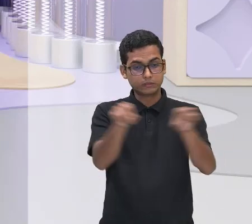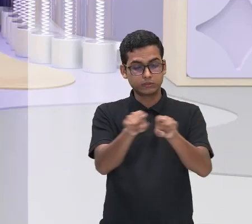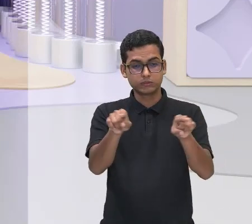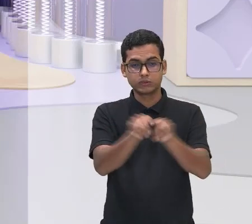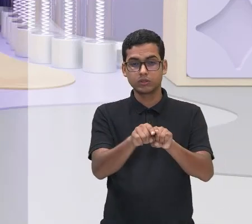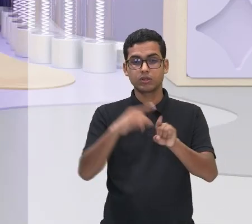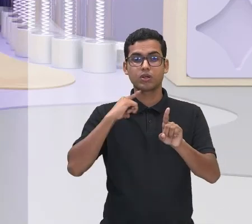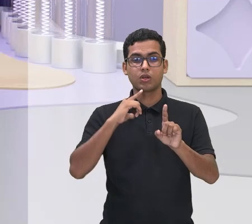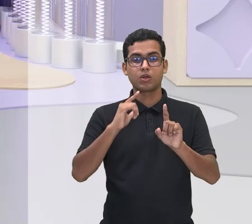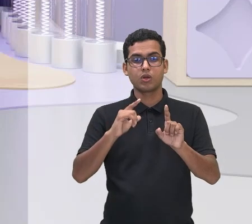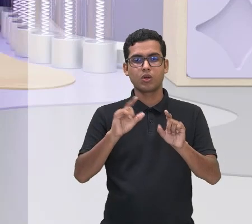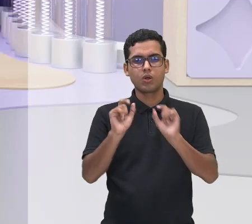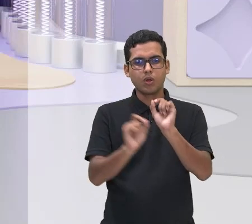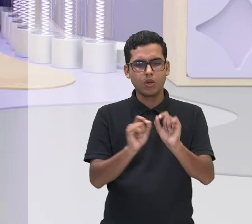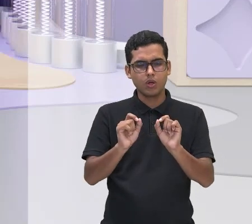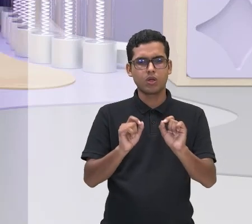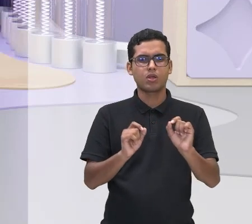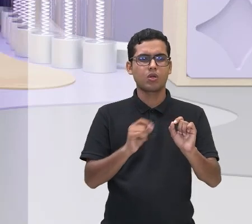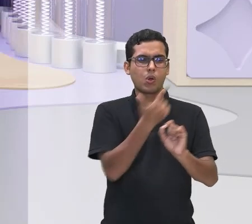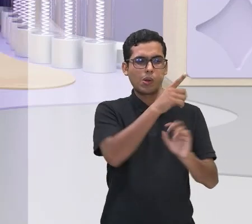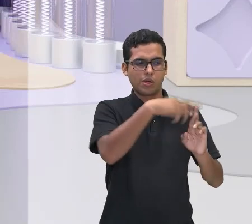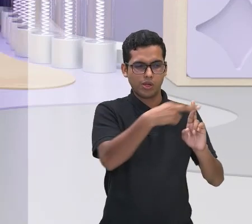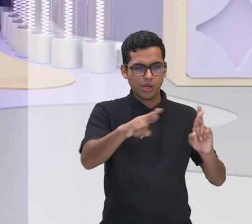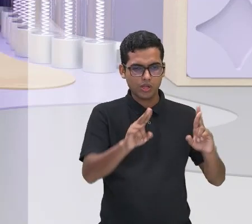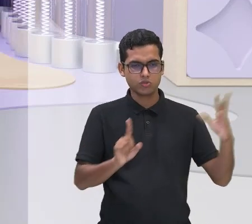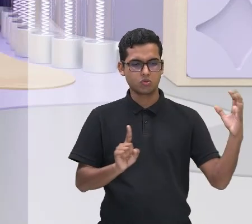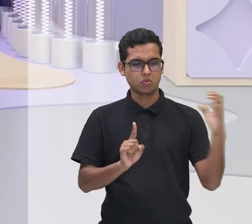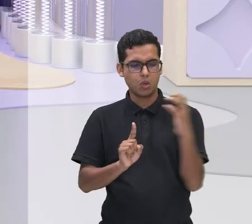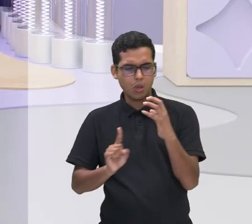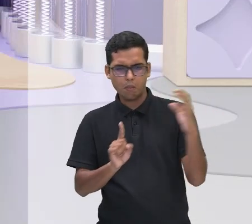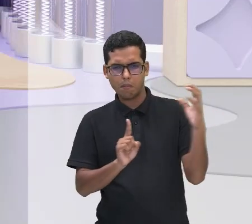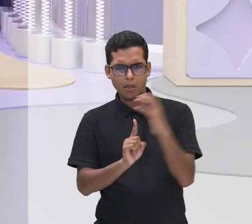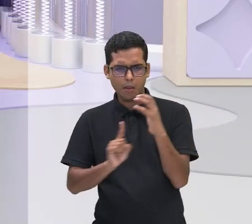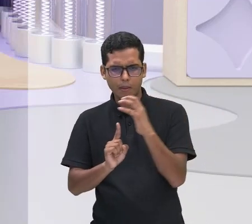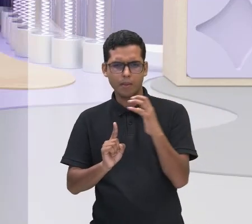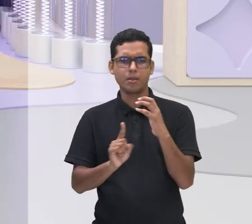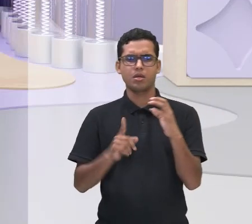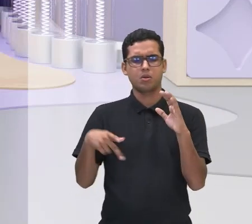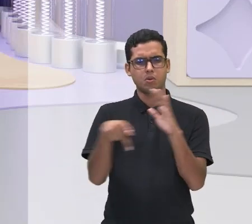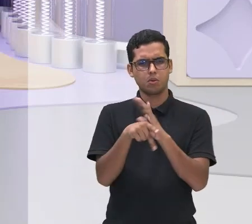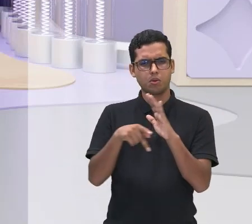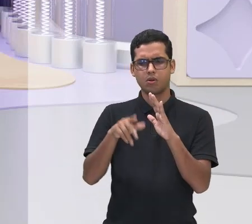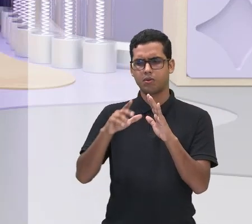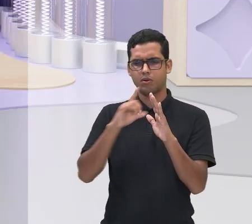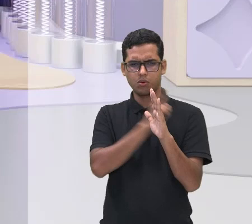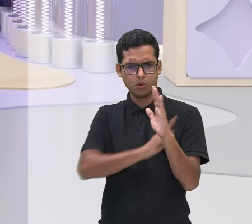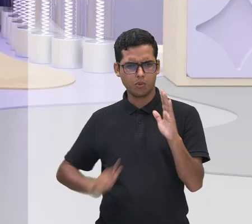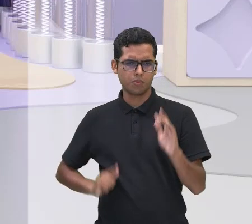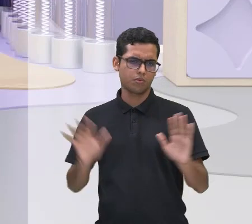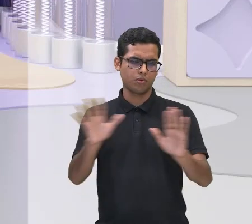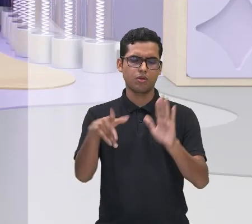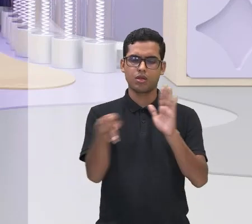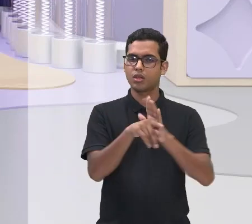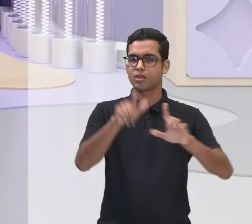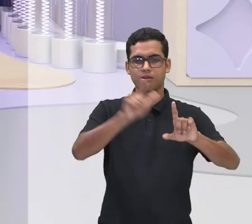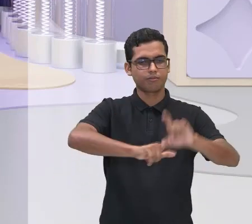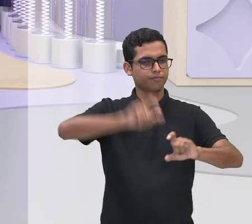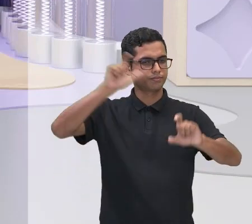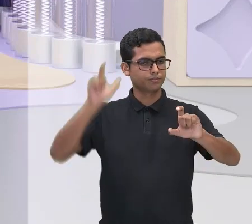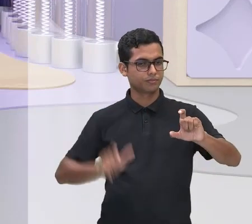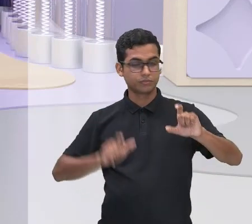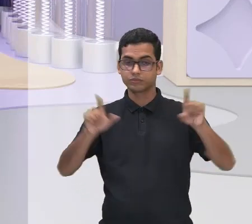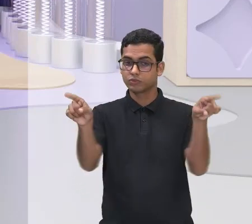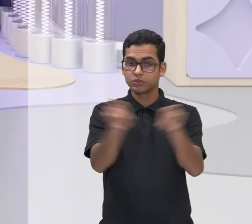influenciado por nenhum viés unilateral religioso, ou seja, é independente de qualquer religião.